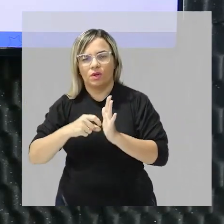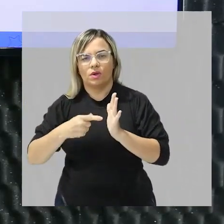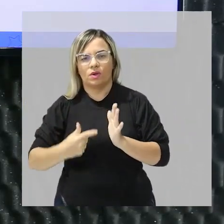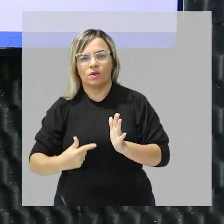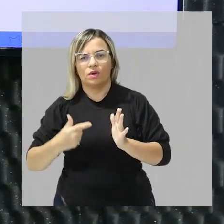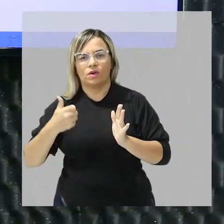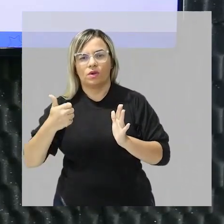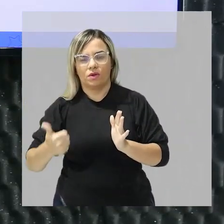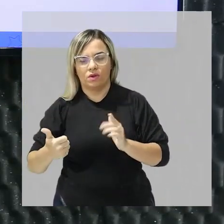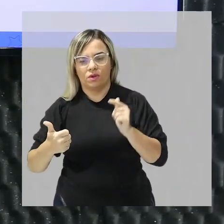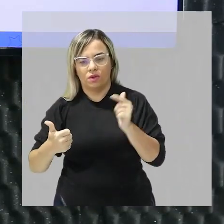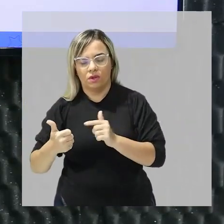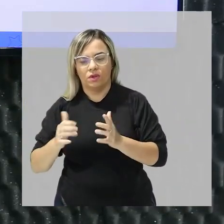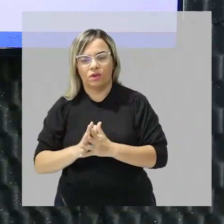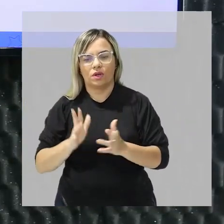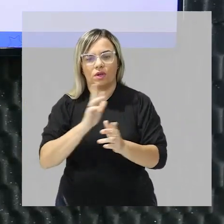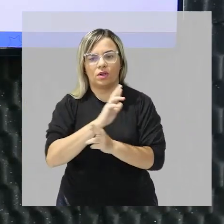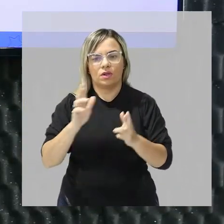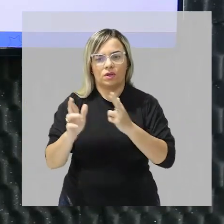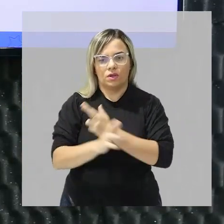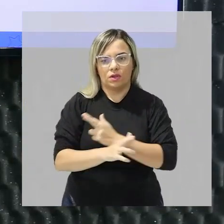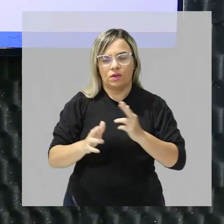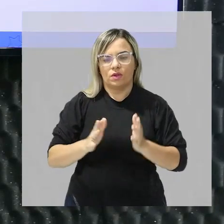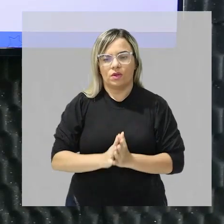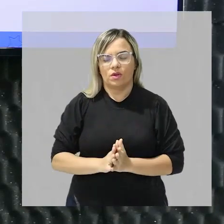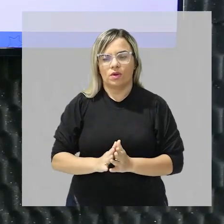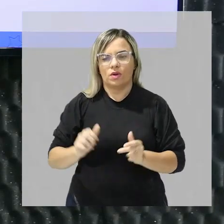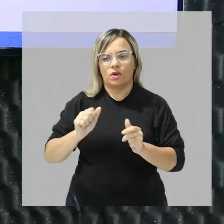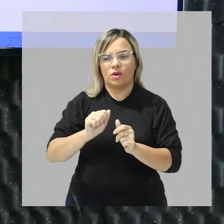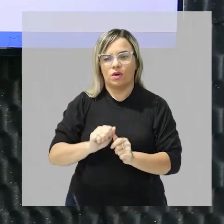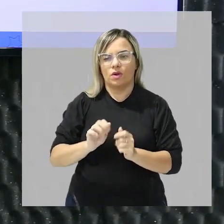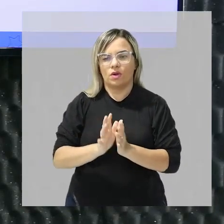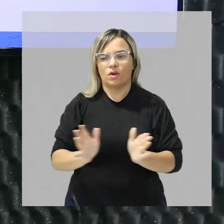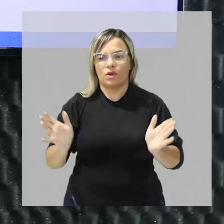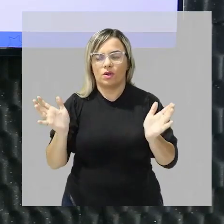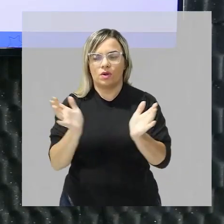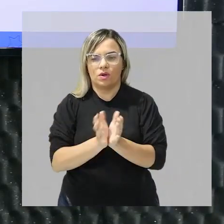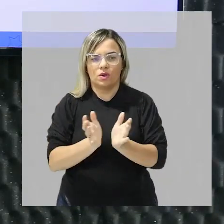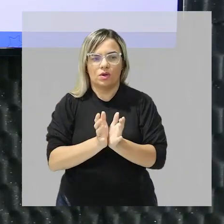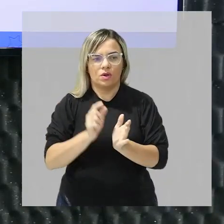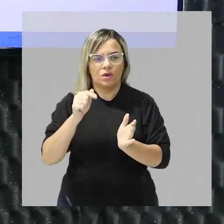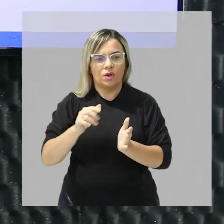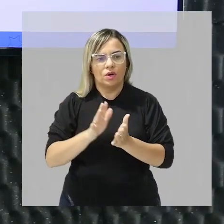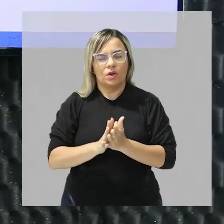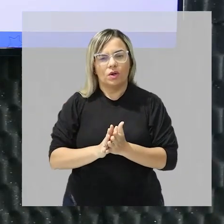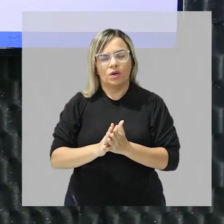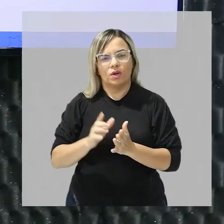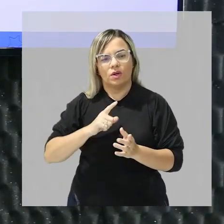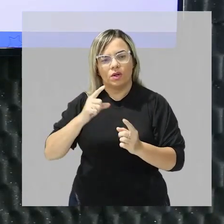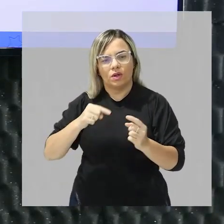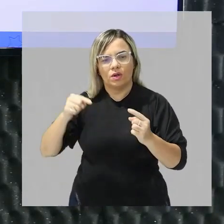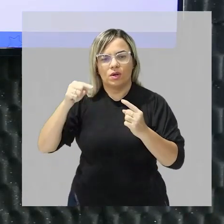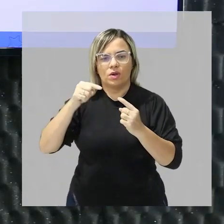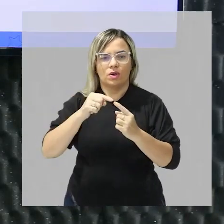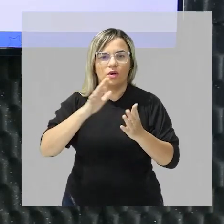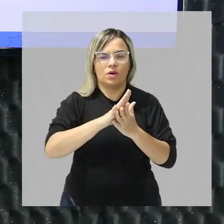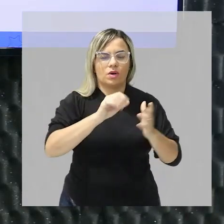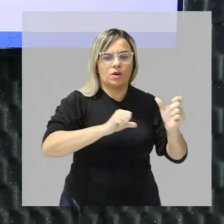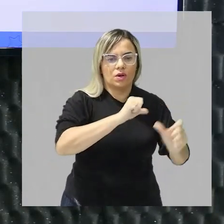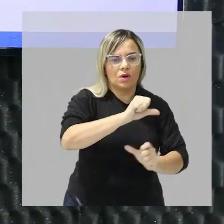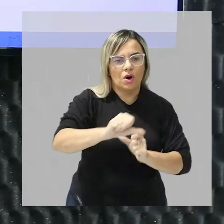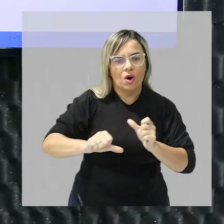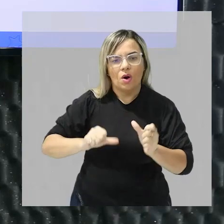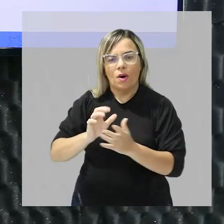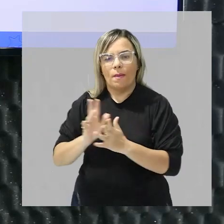referindo. Ações coletivas deliberadas que visam a transformação de